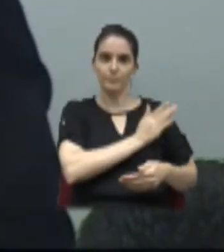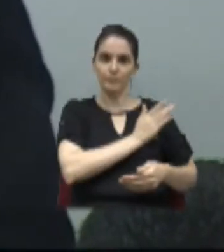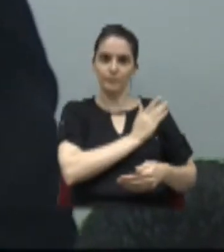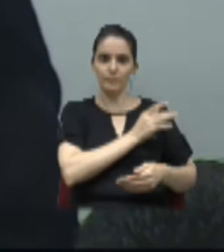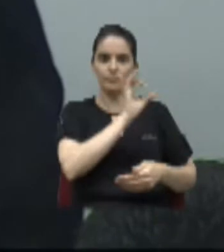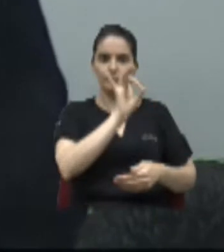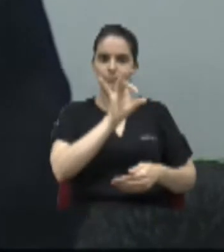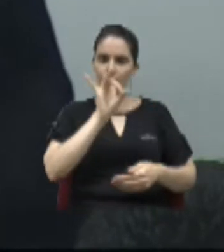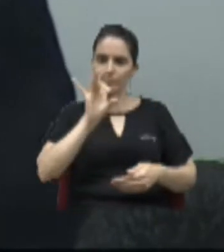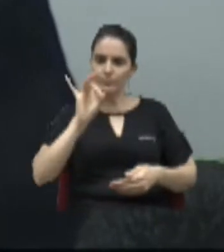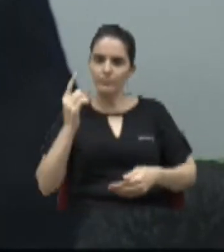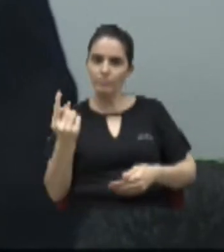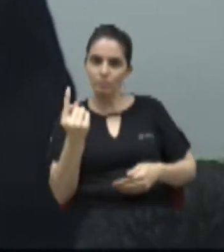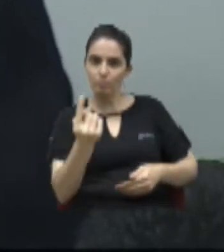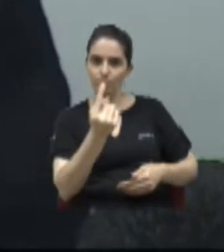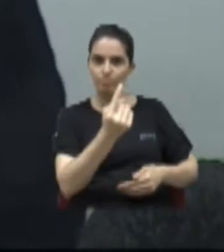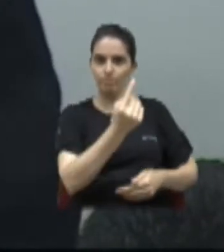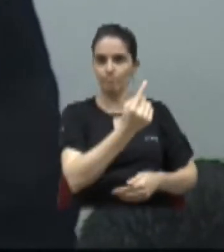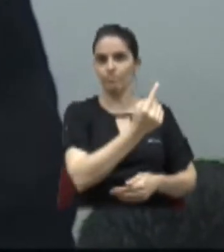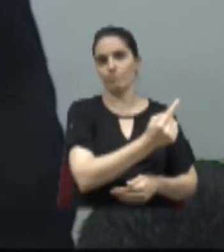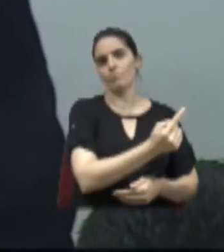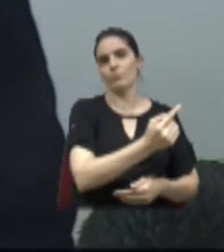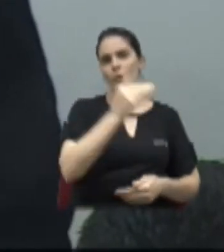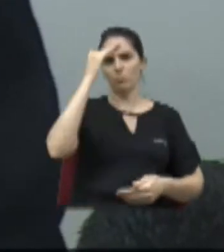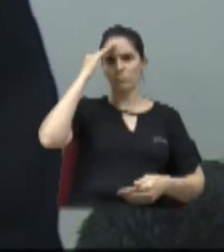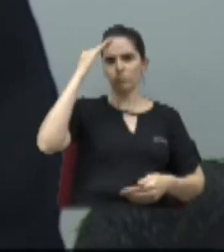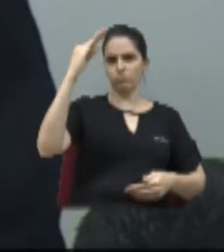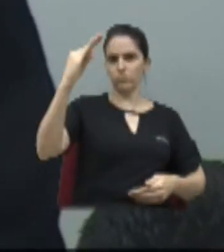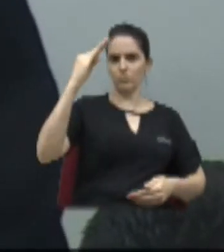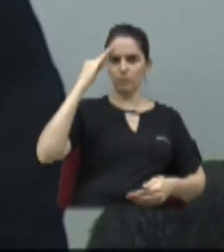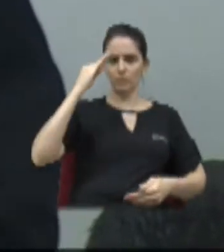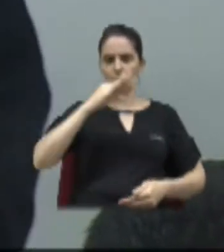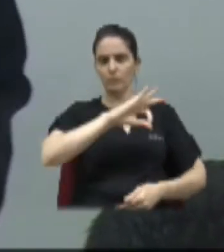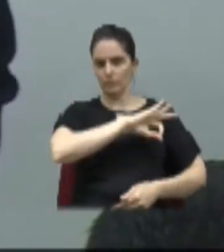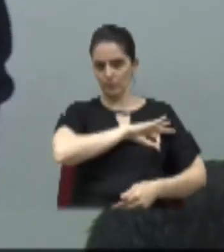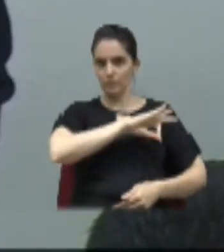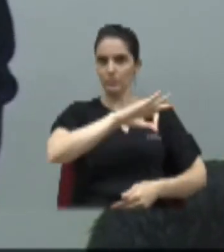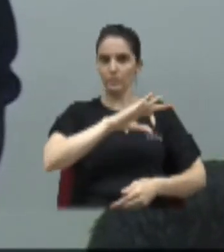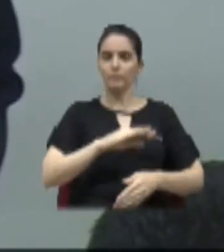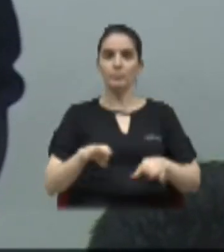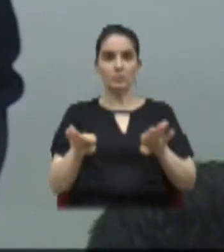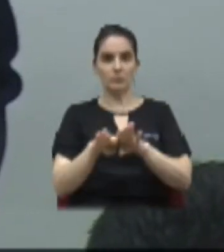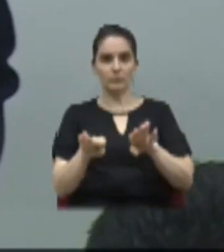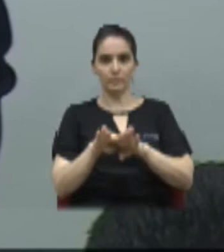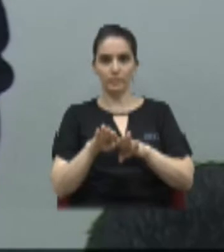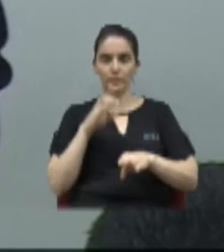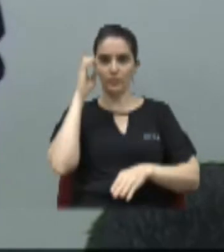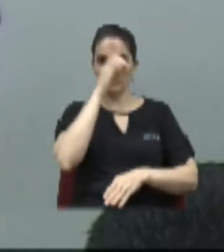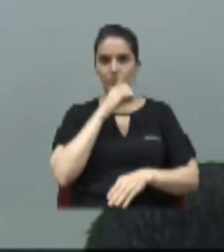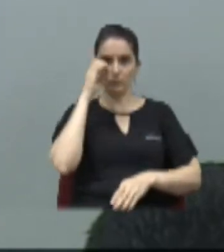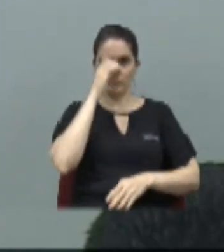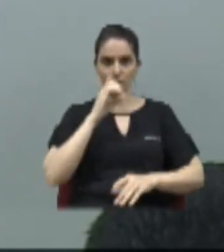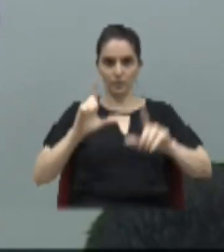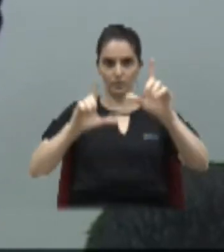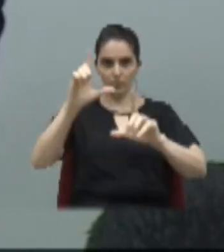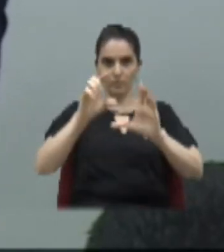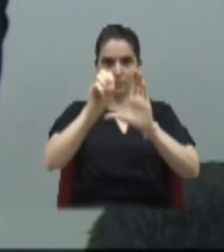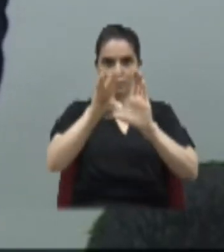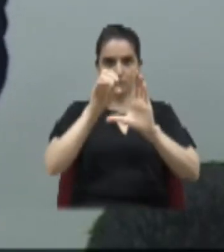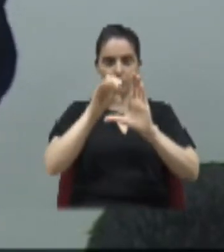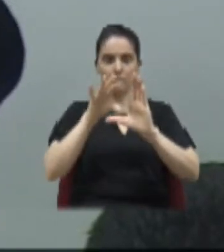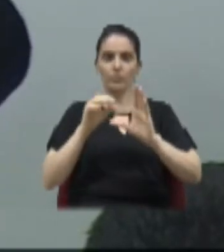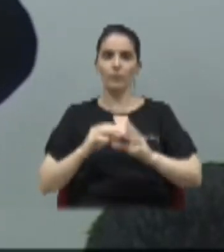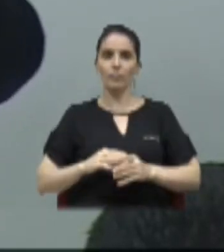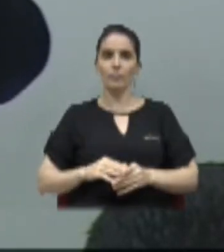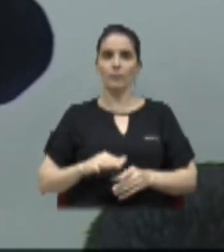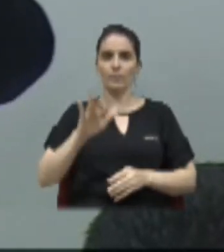da Polícia Militar. Tenho certeza que eu vi também no Fantástico Domingo, quando estava o incêndio,